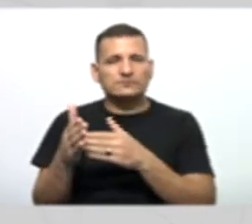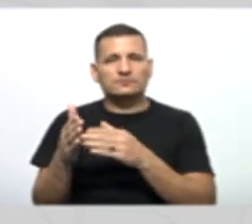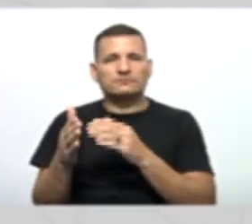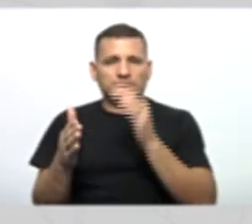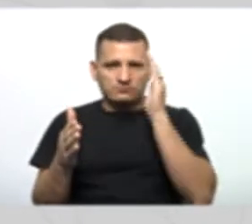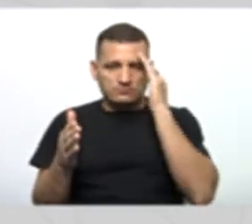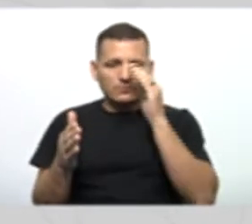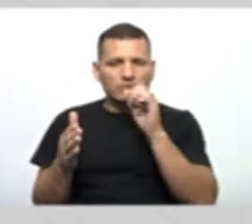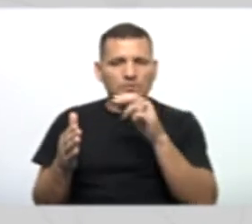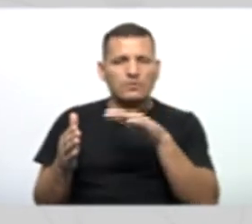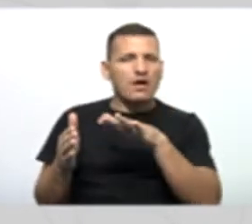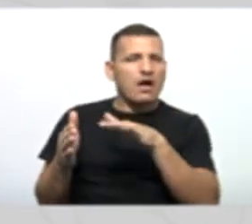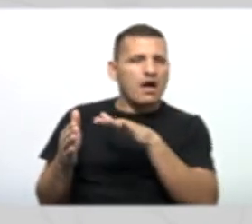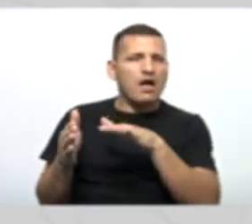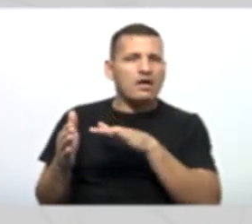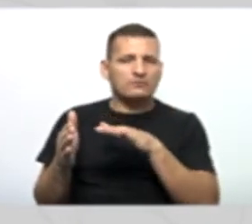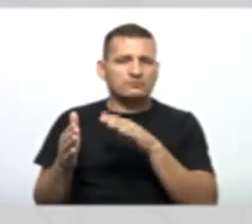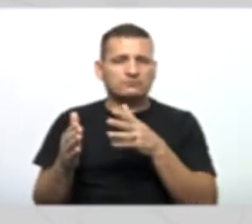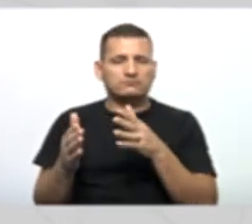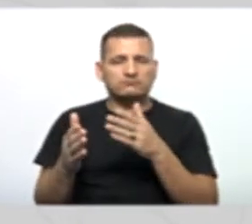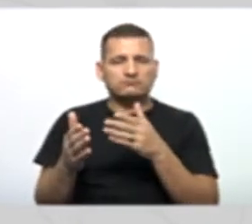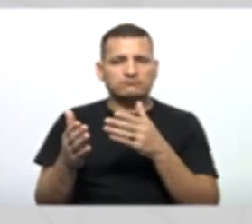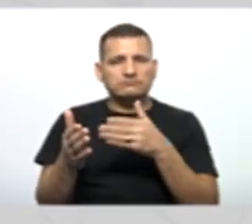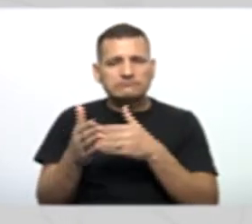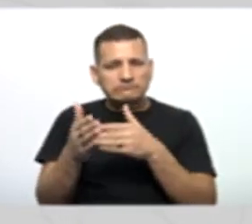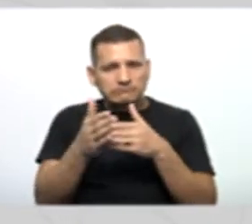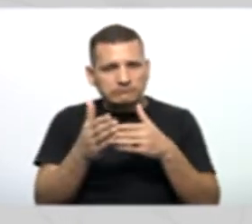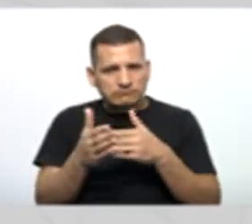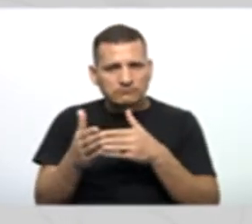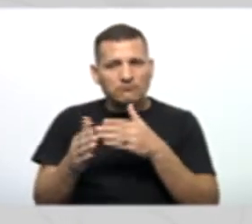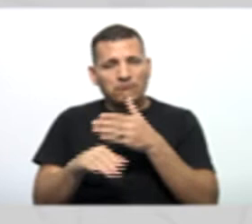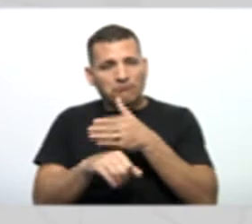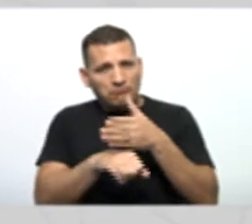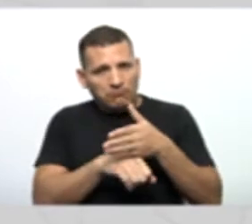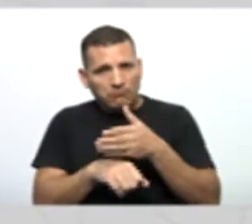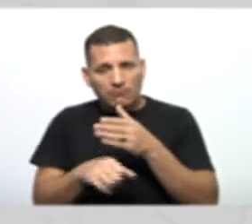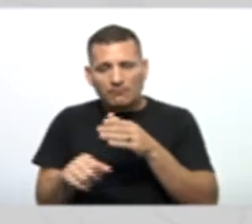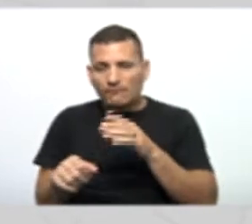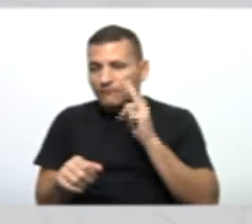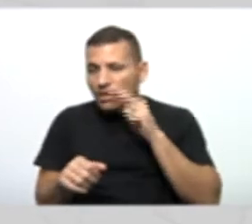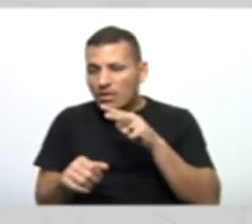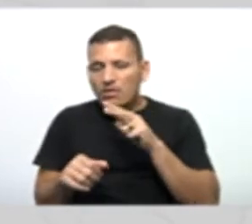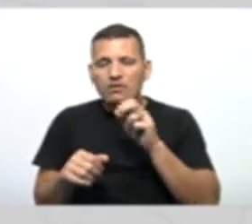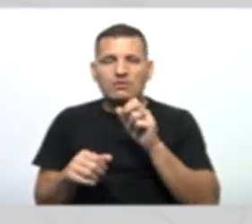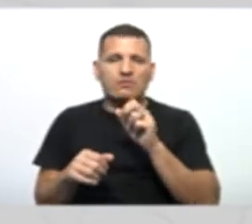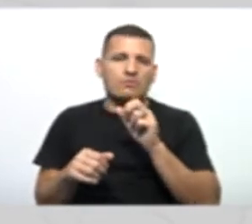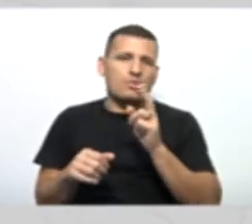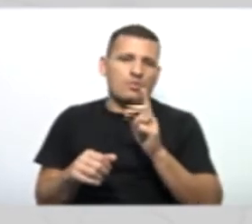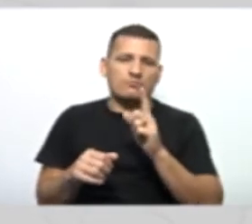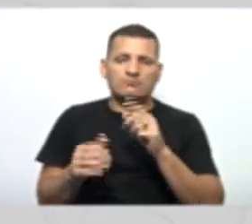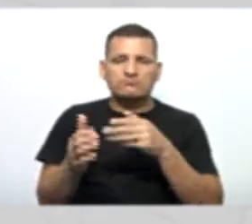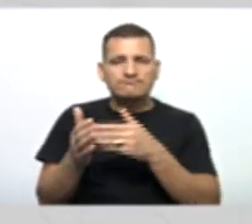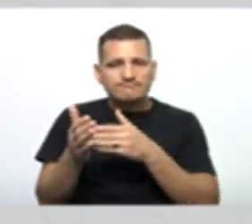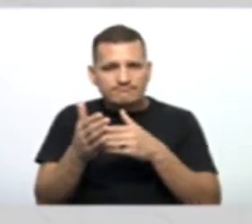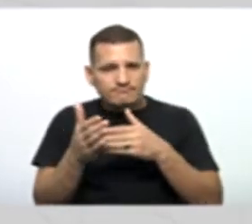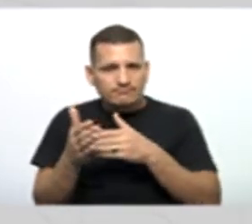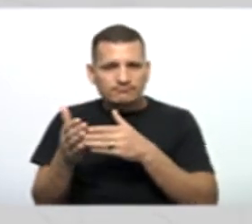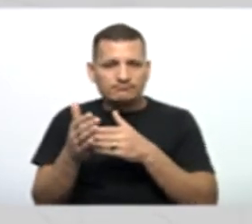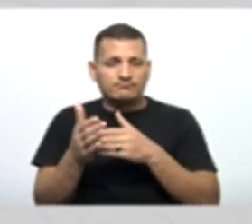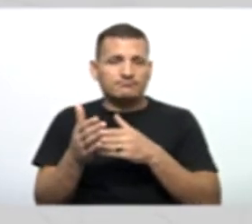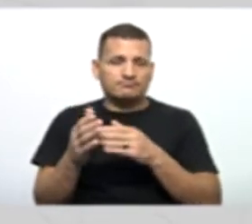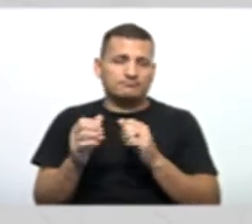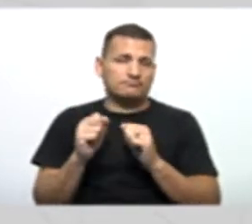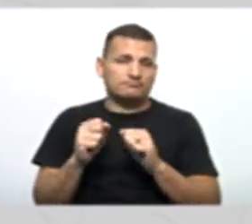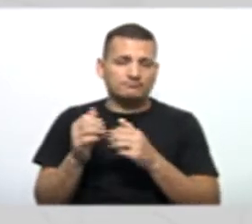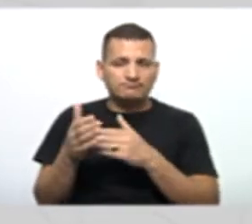queira que a pessoa acesse. Então, com isso, você pode autorizar um usuário a executar alguma coisa, você pode fazer